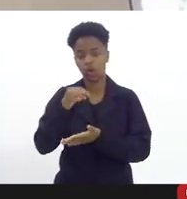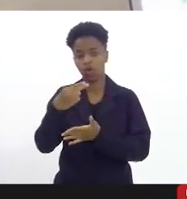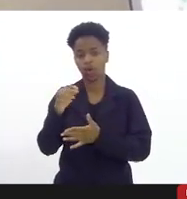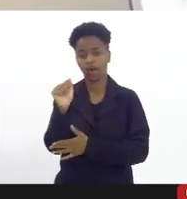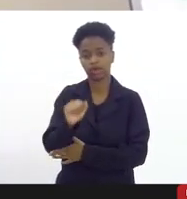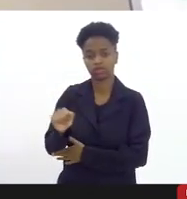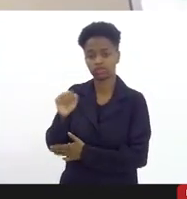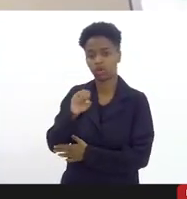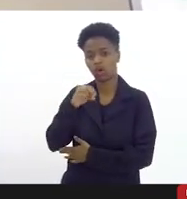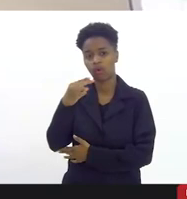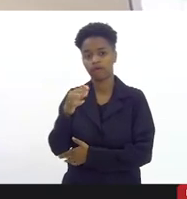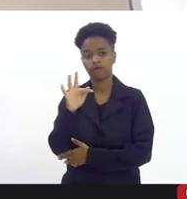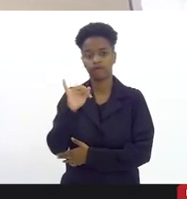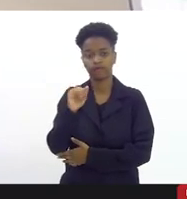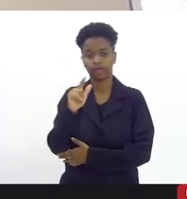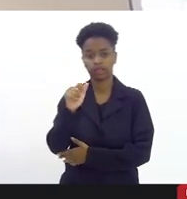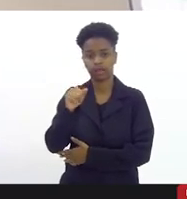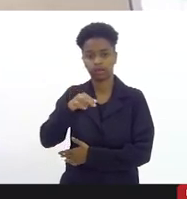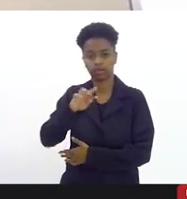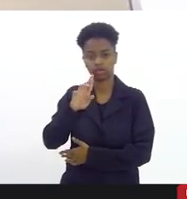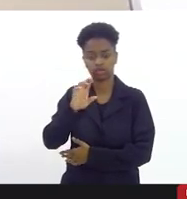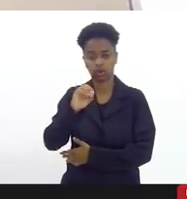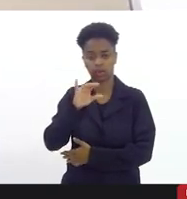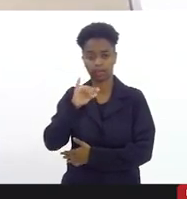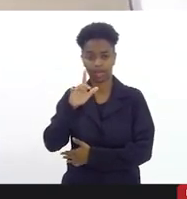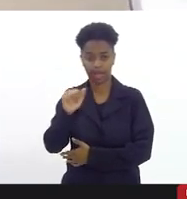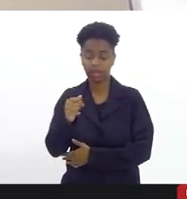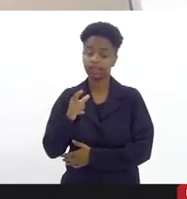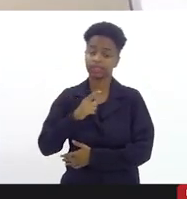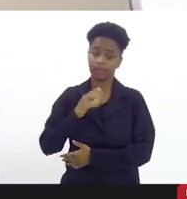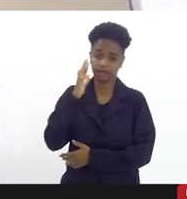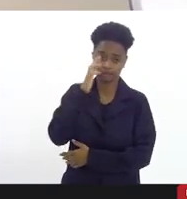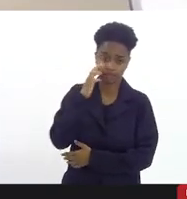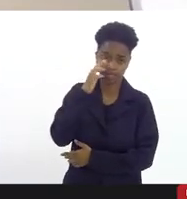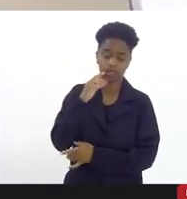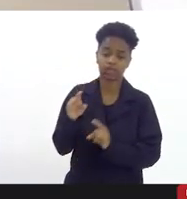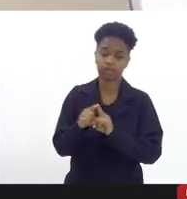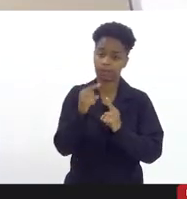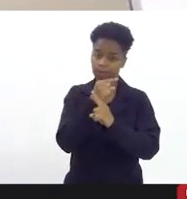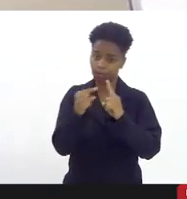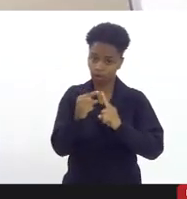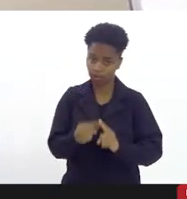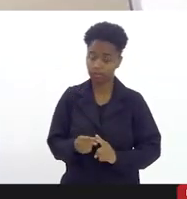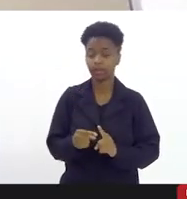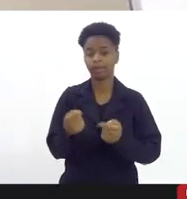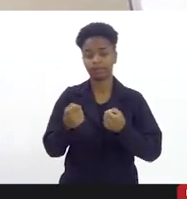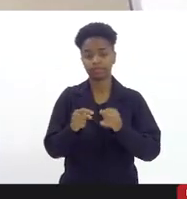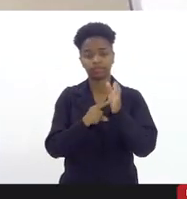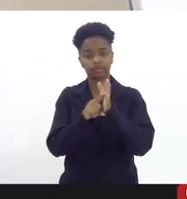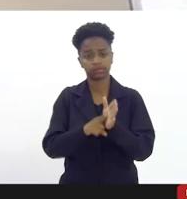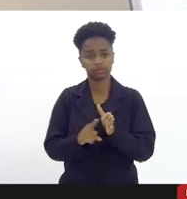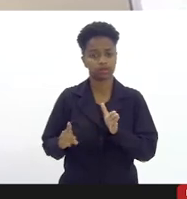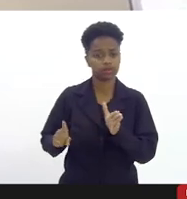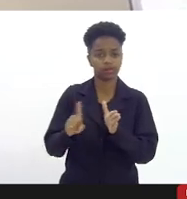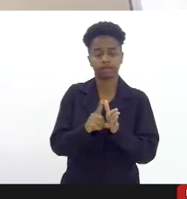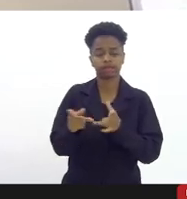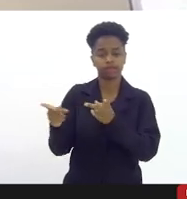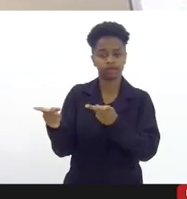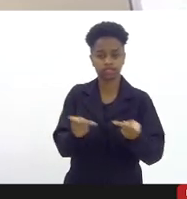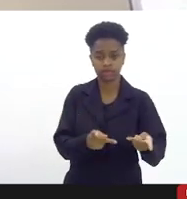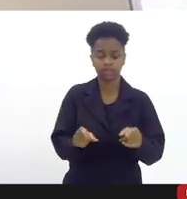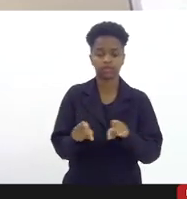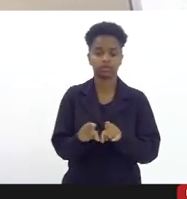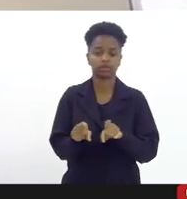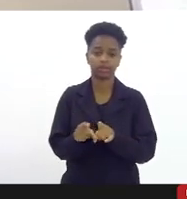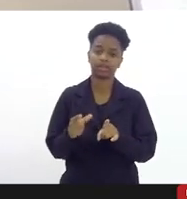ou as filantrópicas elas são fiscalizadas e veladas pelo Ministério Público Elas têm que ter auditorias externas e elas